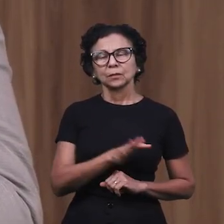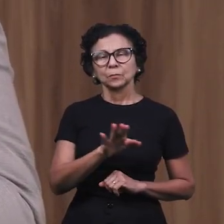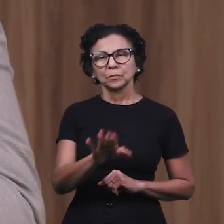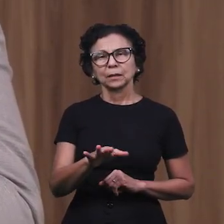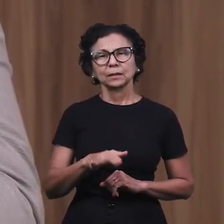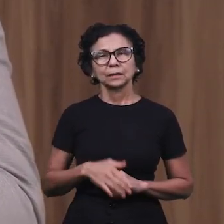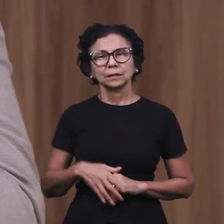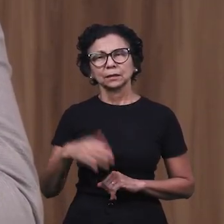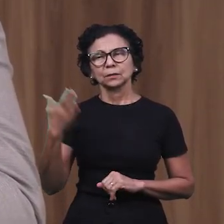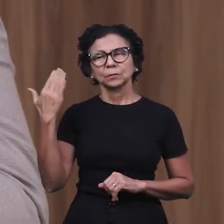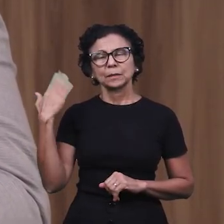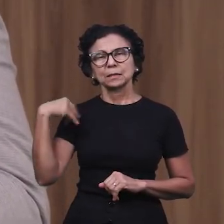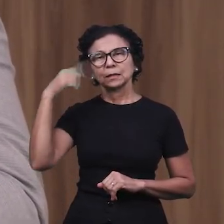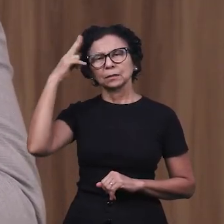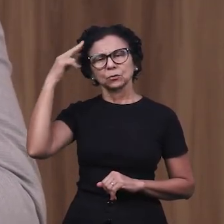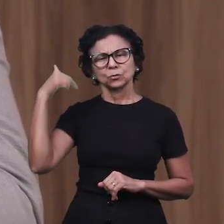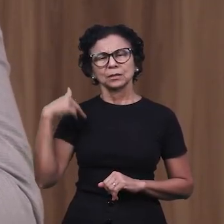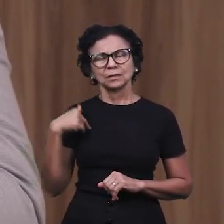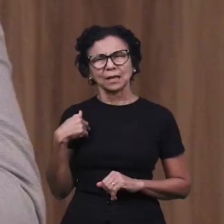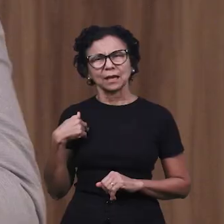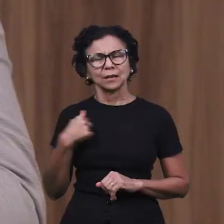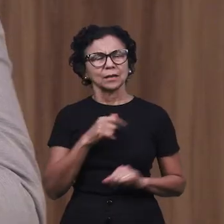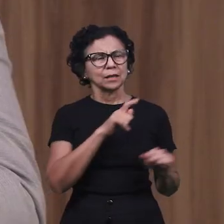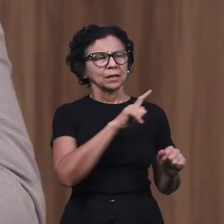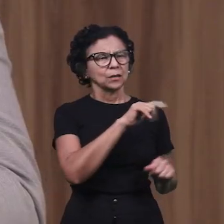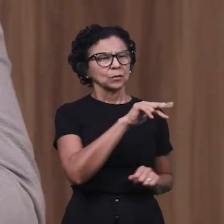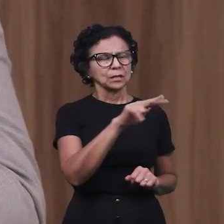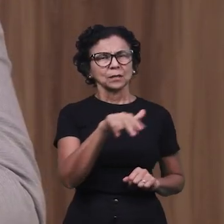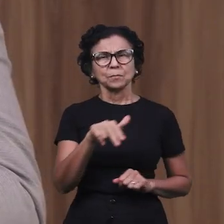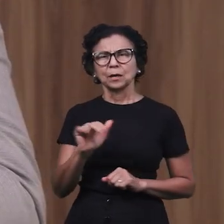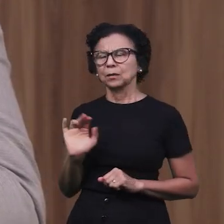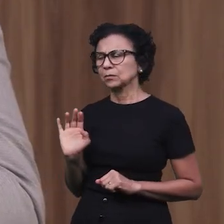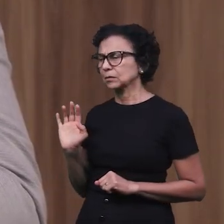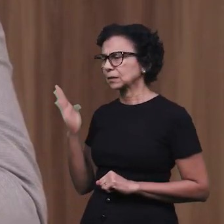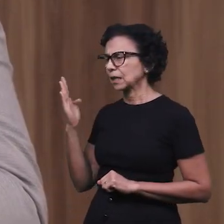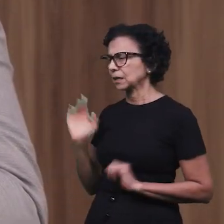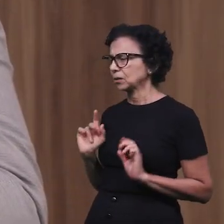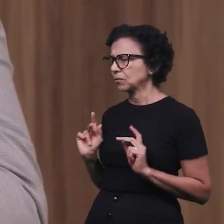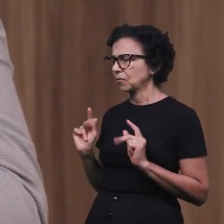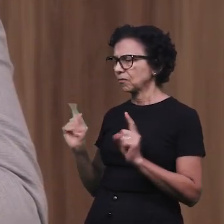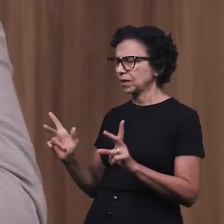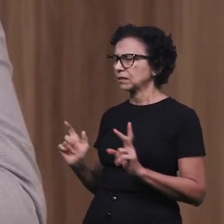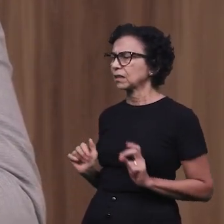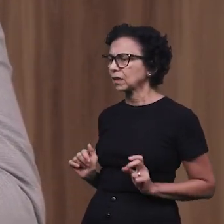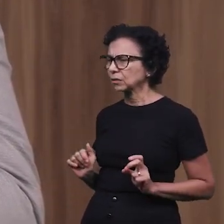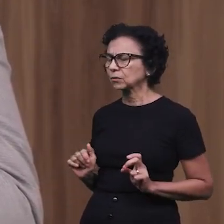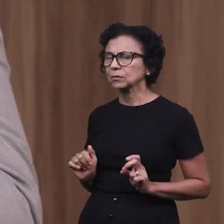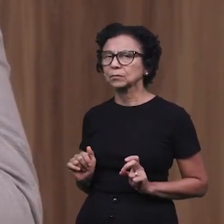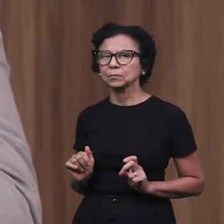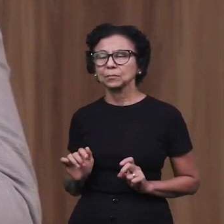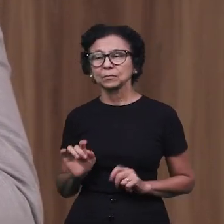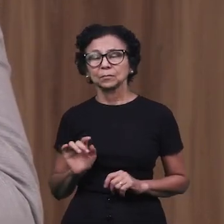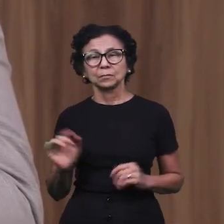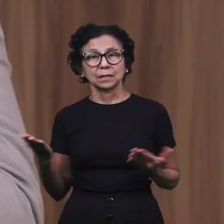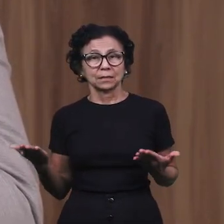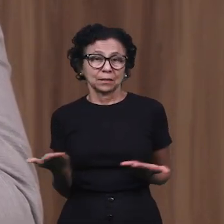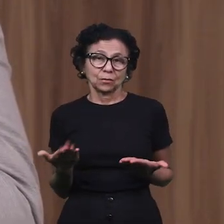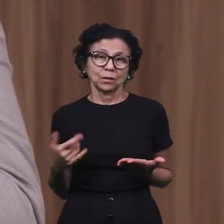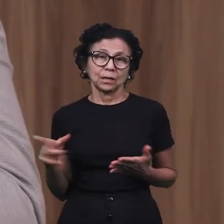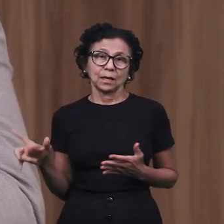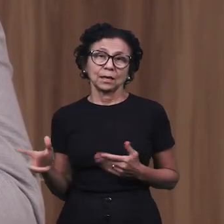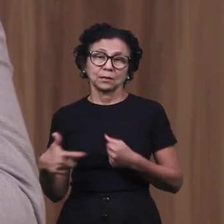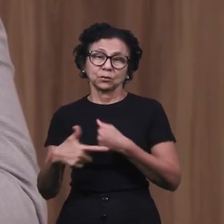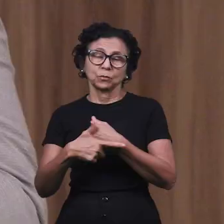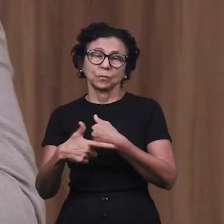o negaram, mas agora nós vamos ver que ele era o Salvador. Reconciliou. Né? Reconciliou.